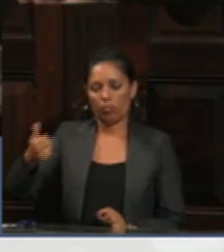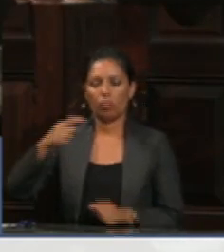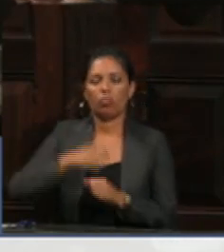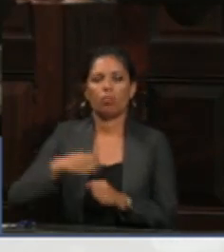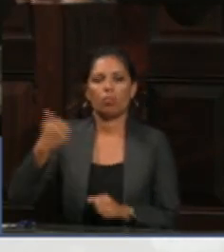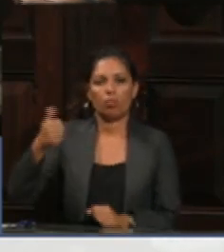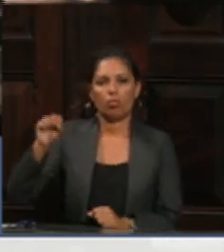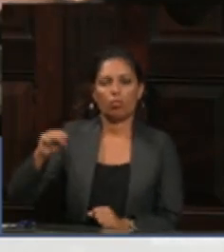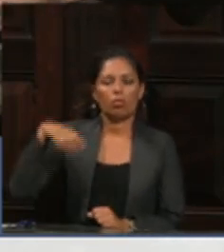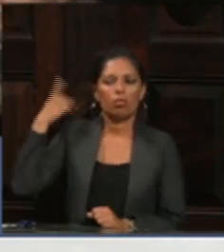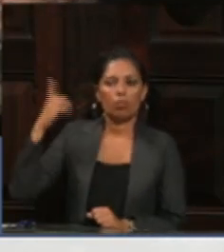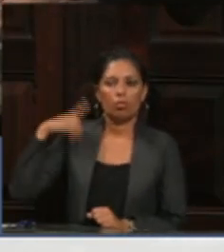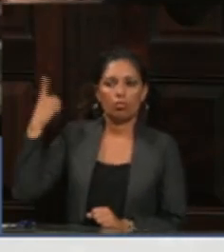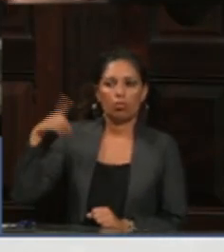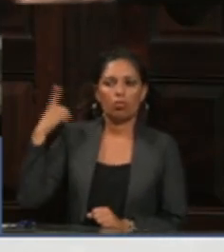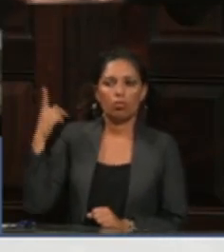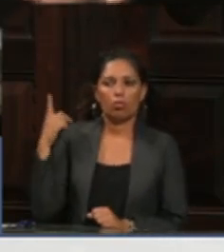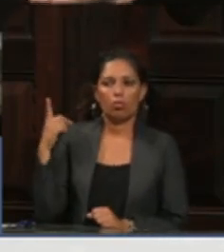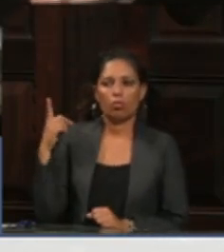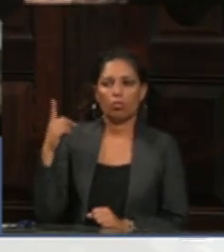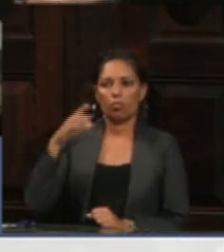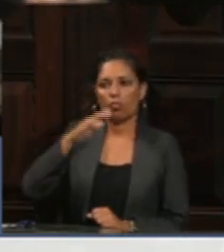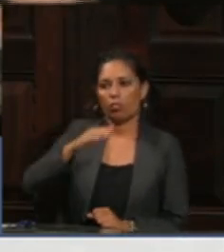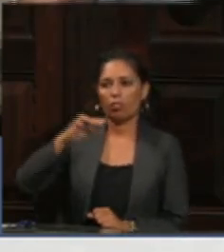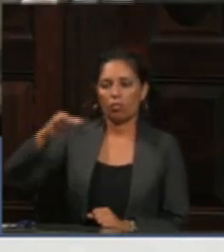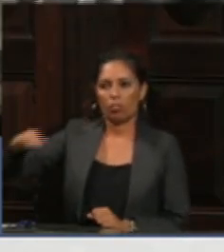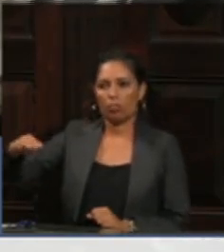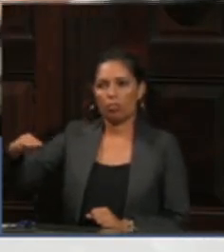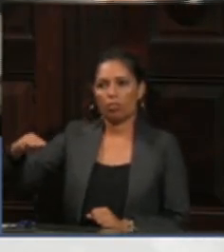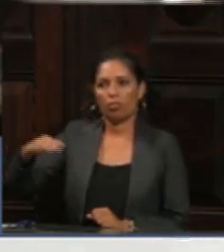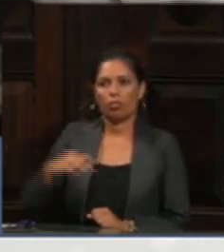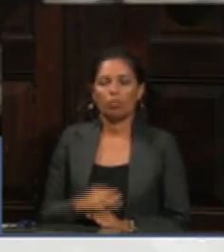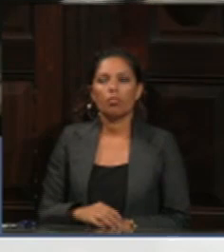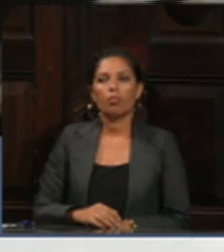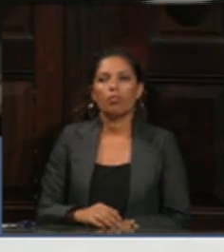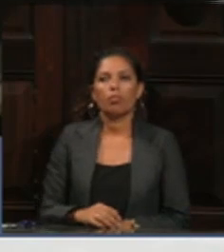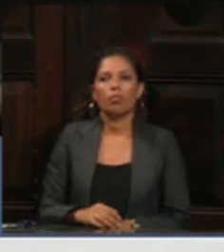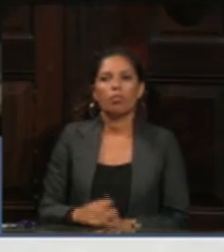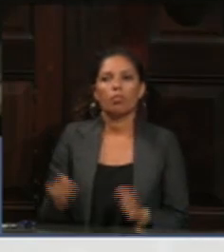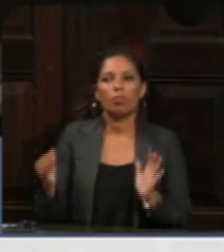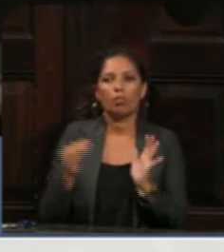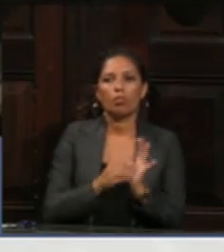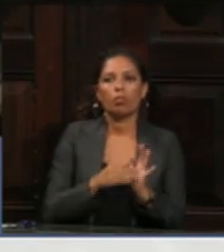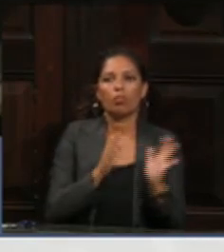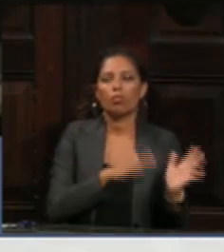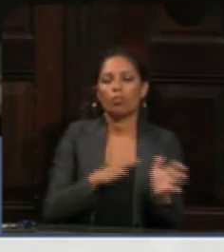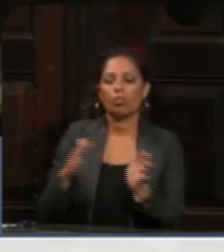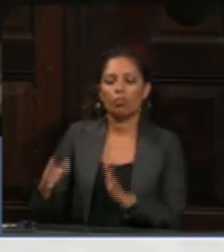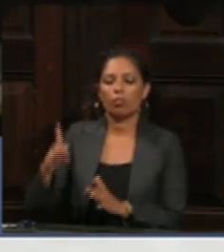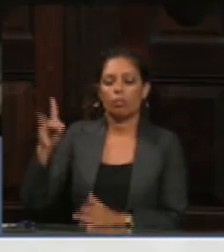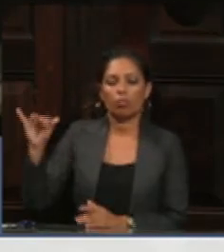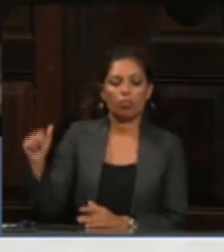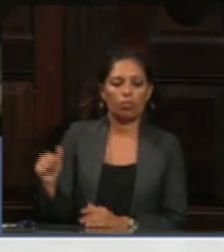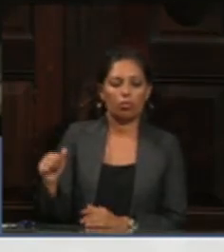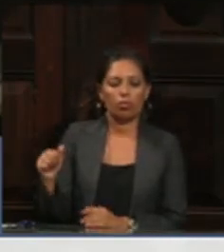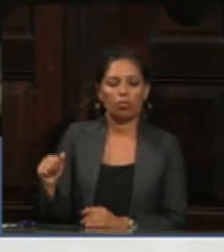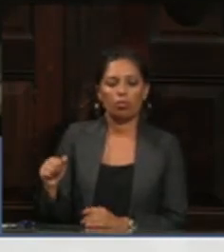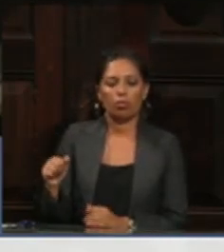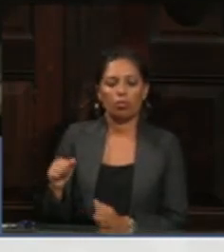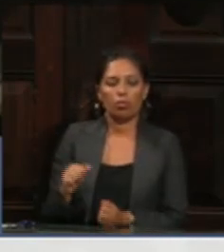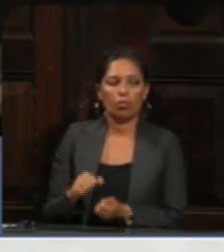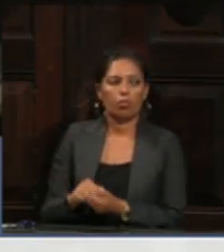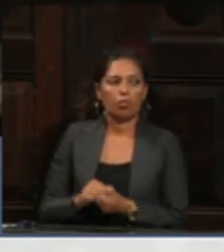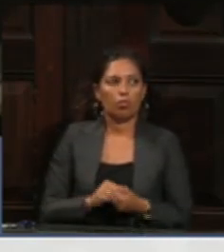4.321/2018, de autoria do deputado Carlos Mink, incluído na ordem do dia, de acordo